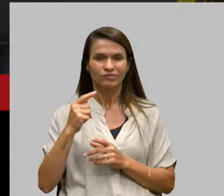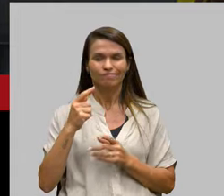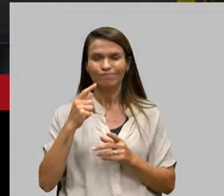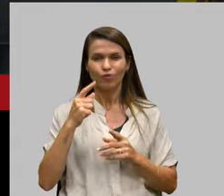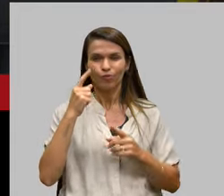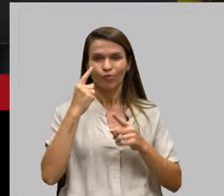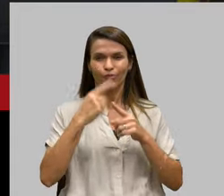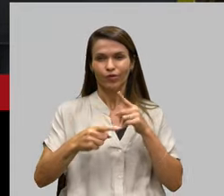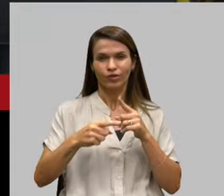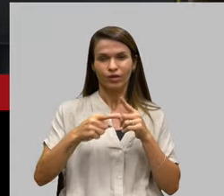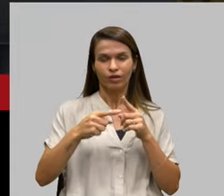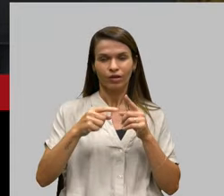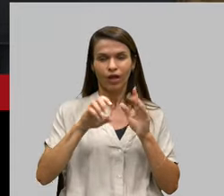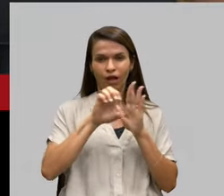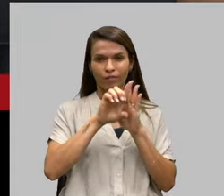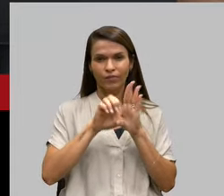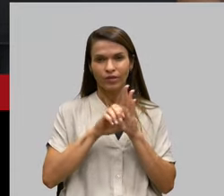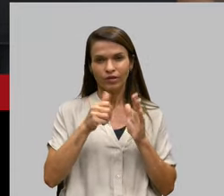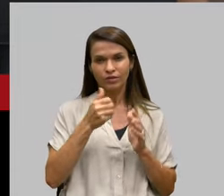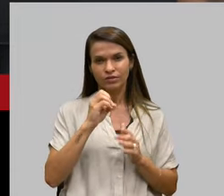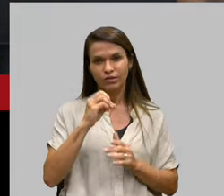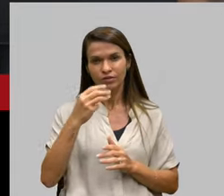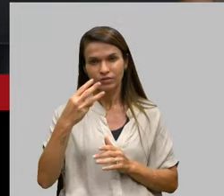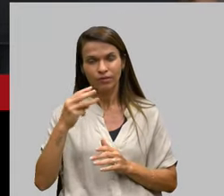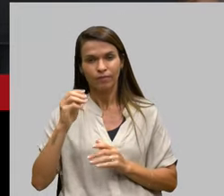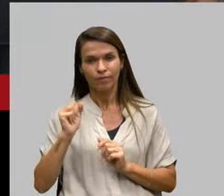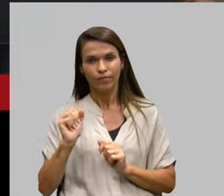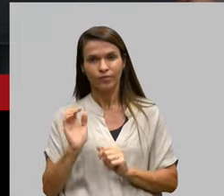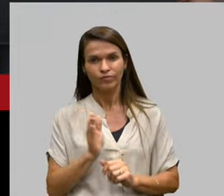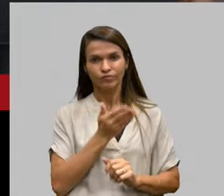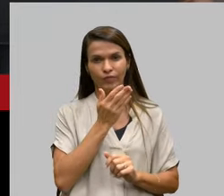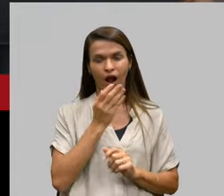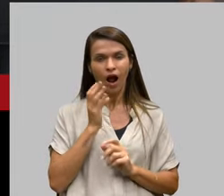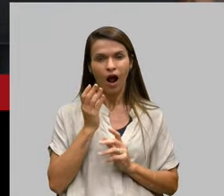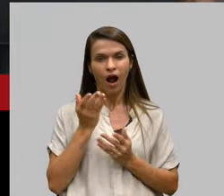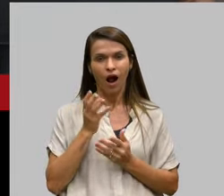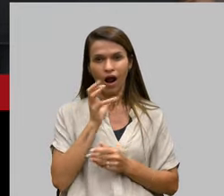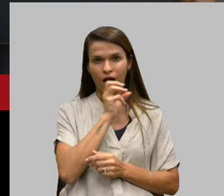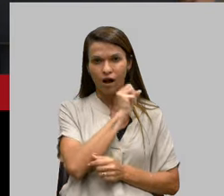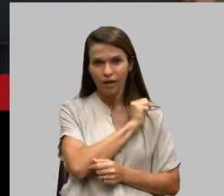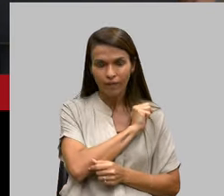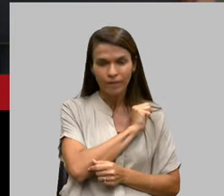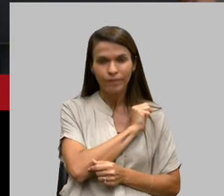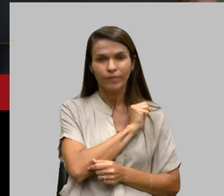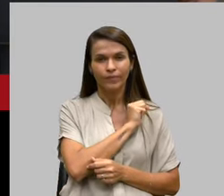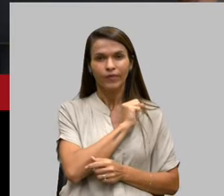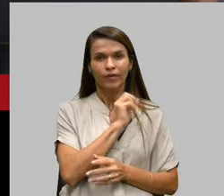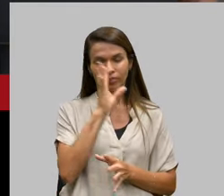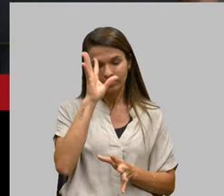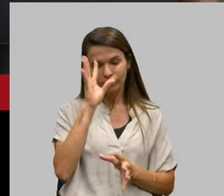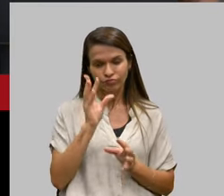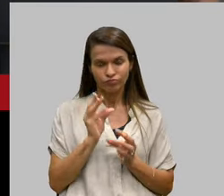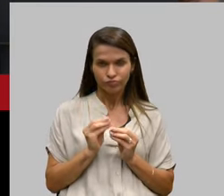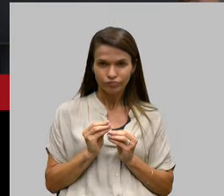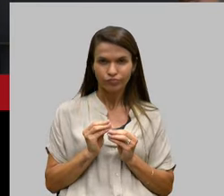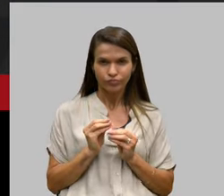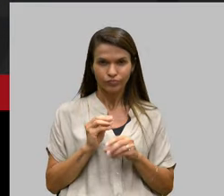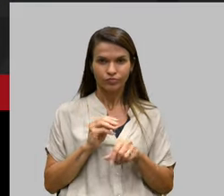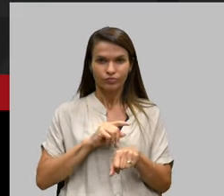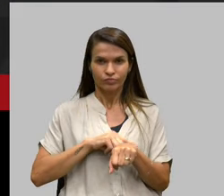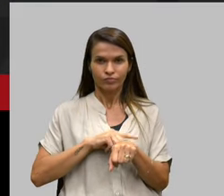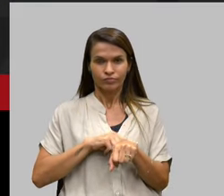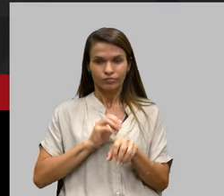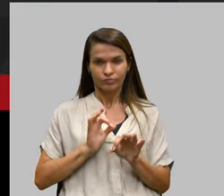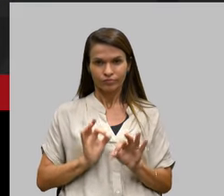emenda 103 e pode passar e agora bem rapidamente pra gente cumprir nosso prazo a sustentabilidade do